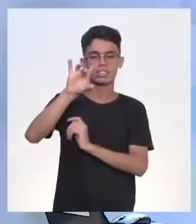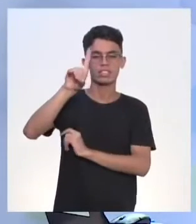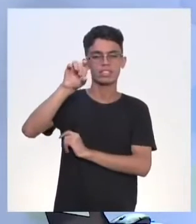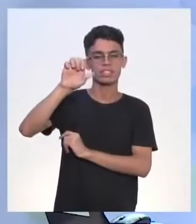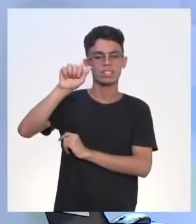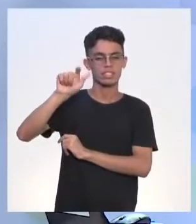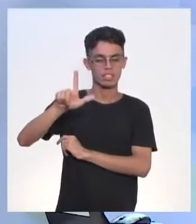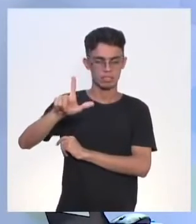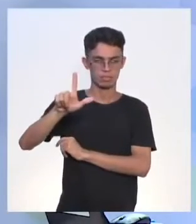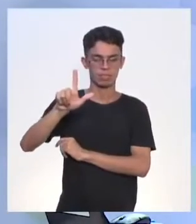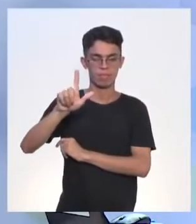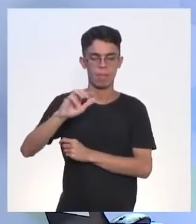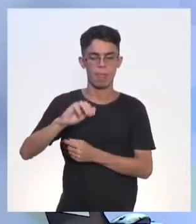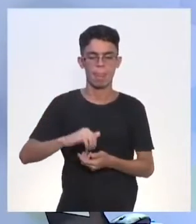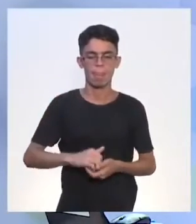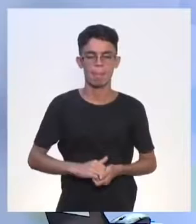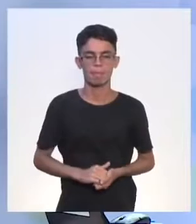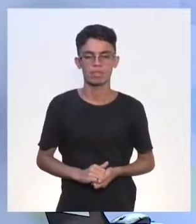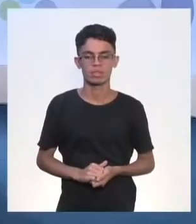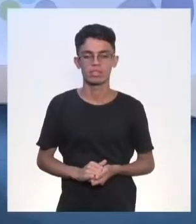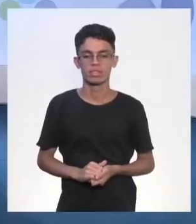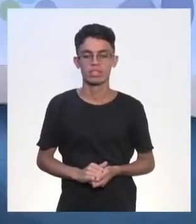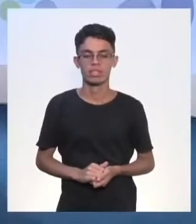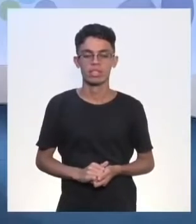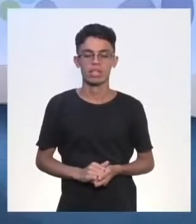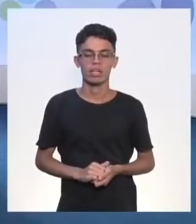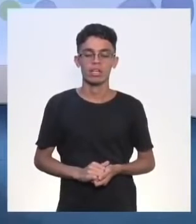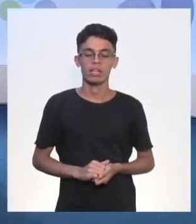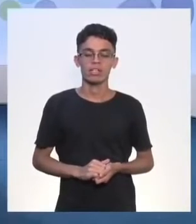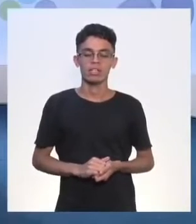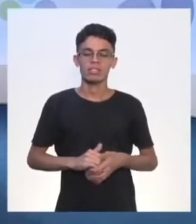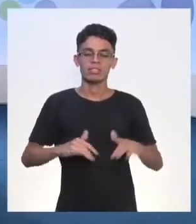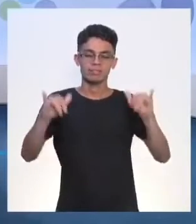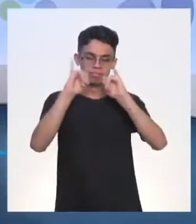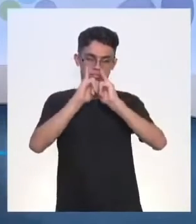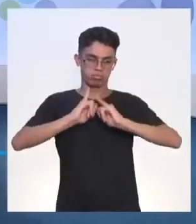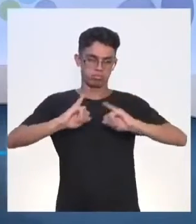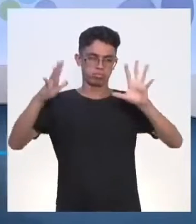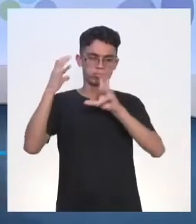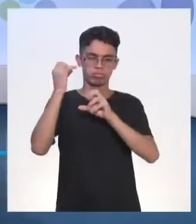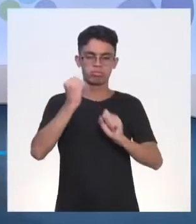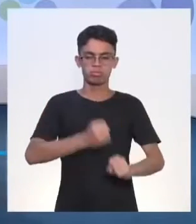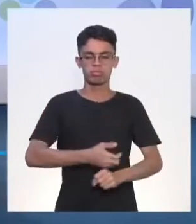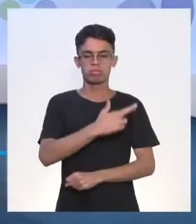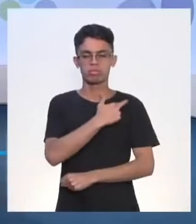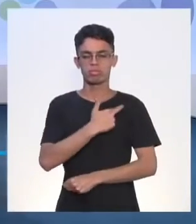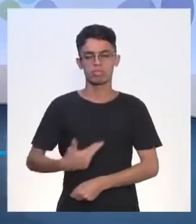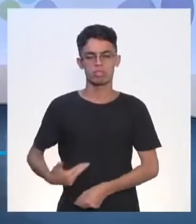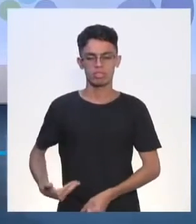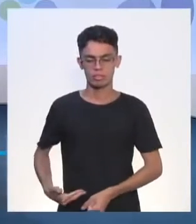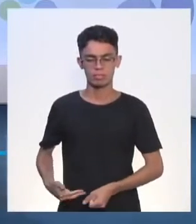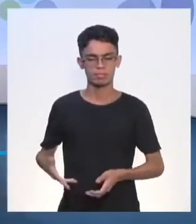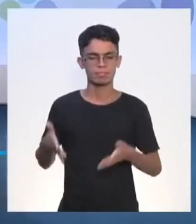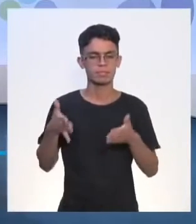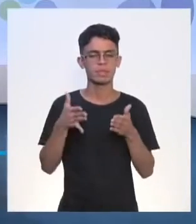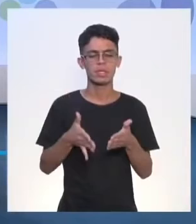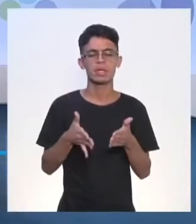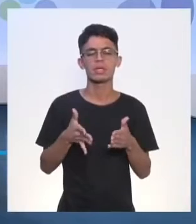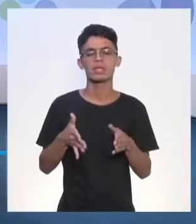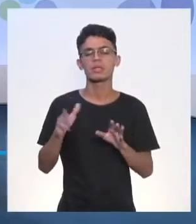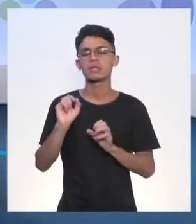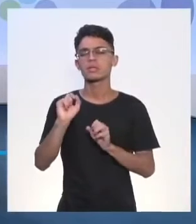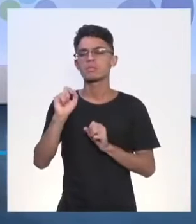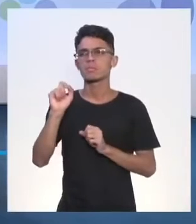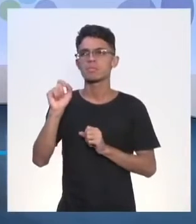E aí, é claro, professora Luísa, foi proclamada a República. E agora não pode ser mais os símbolos